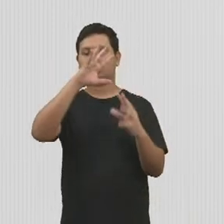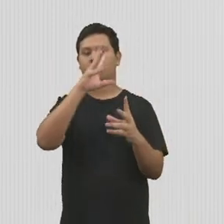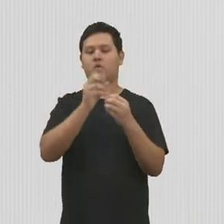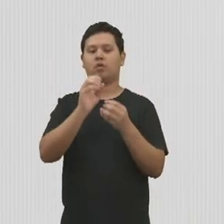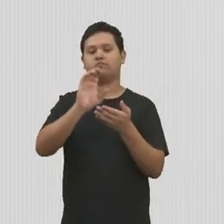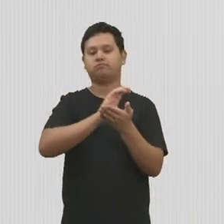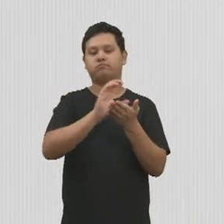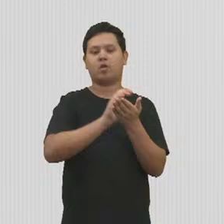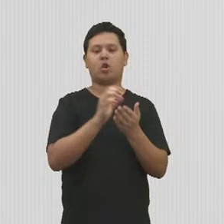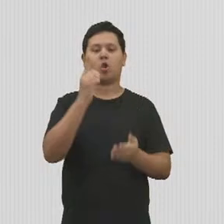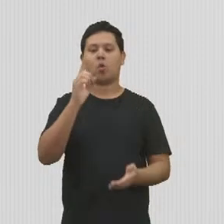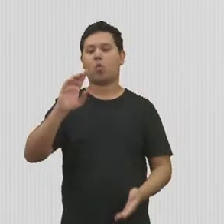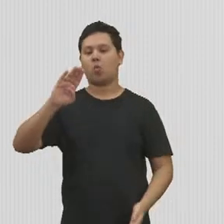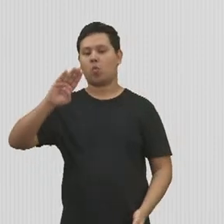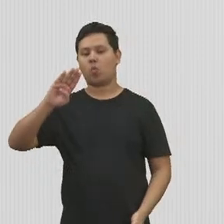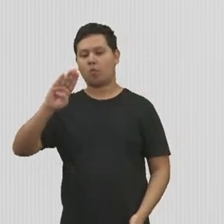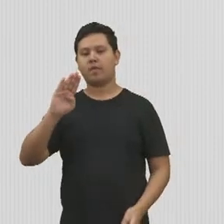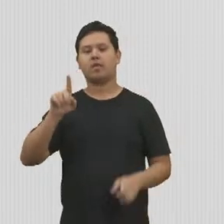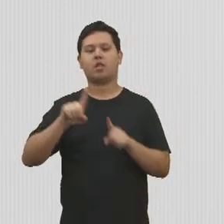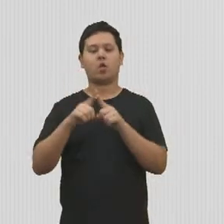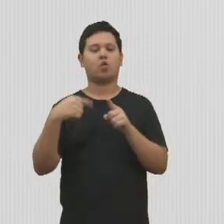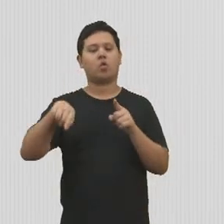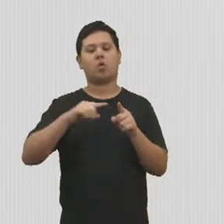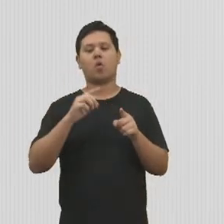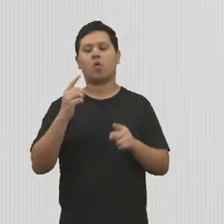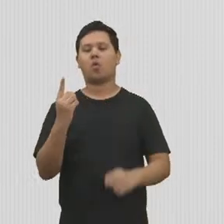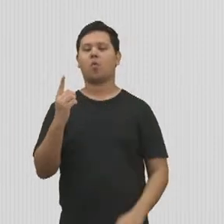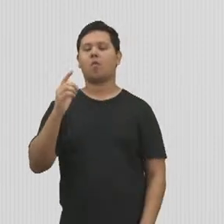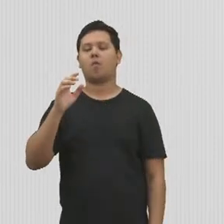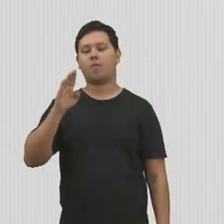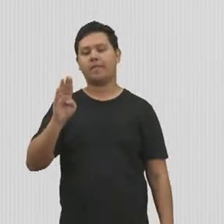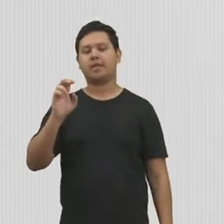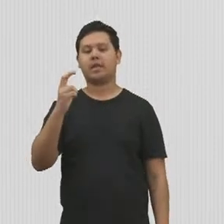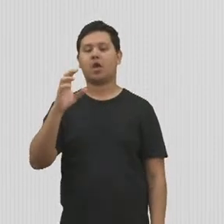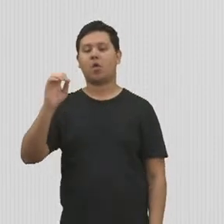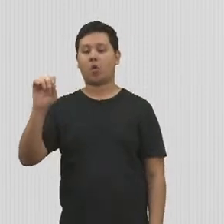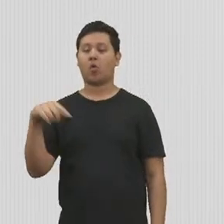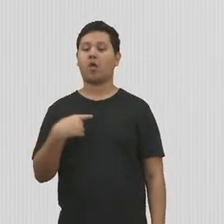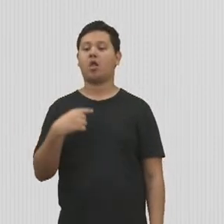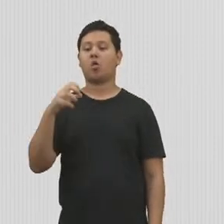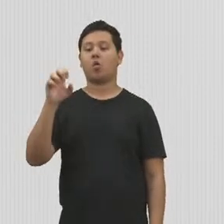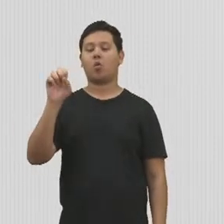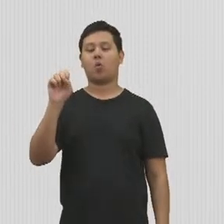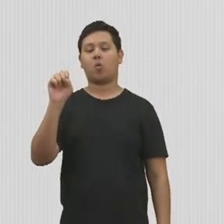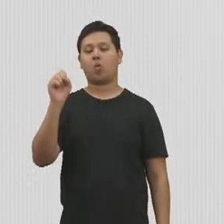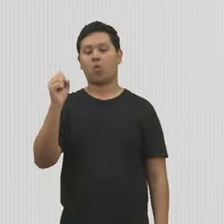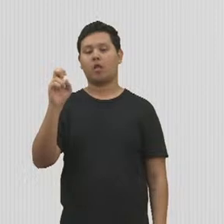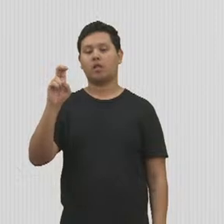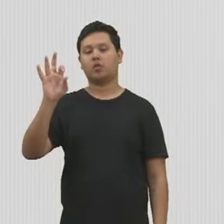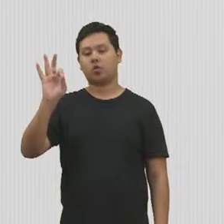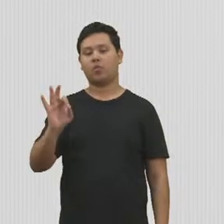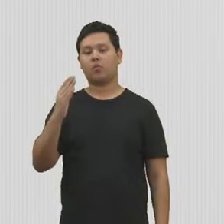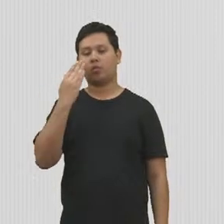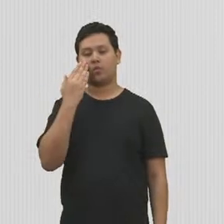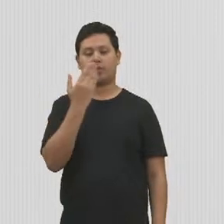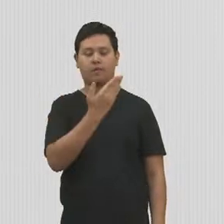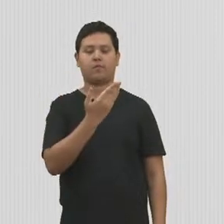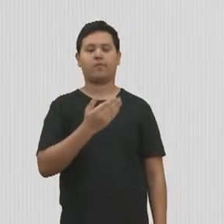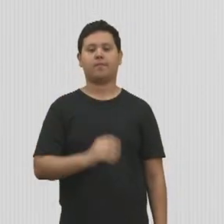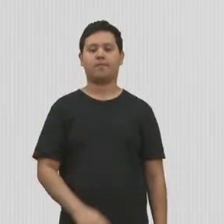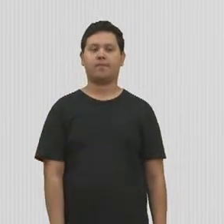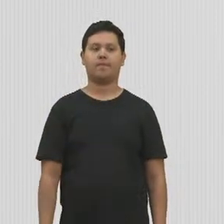receitas, de 1.800 bi e arrecadamos 1.500 bi, 85% do previsto. Pode passar, por favor?